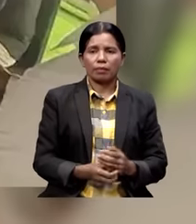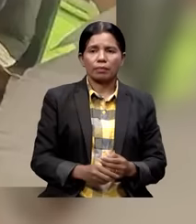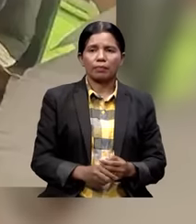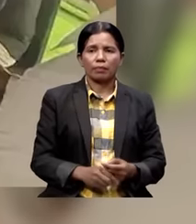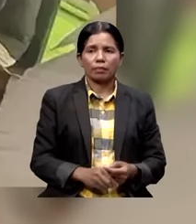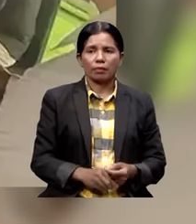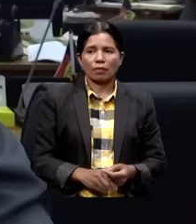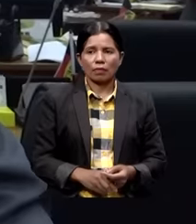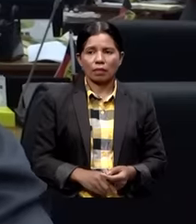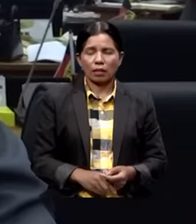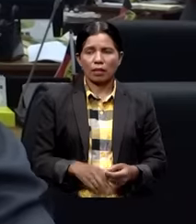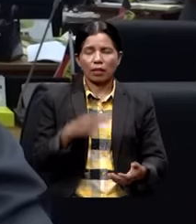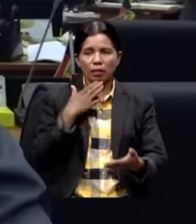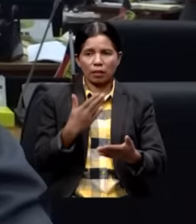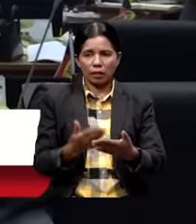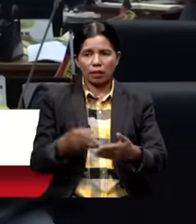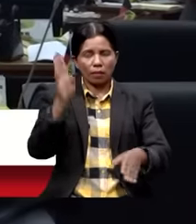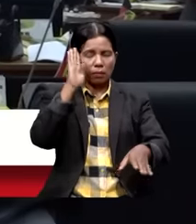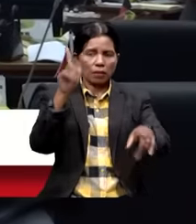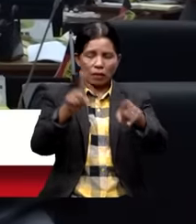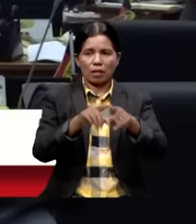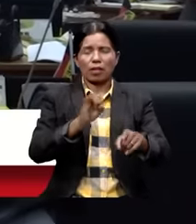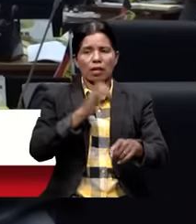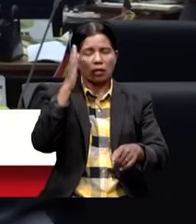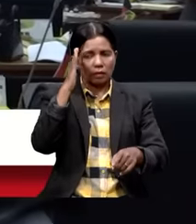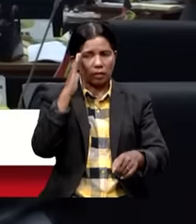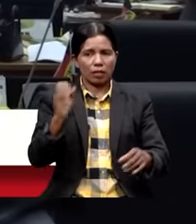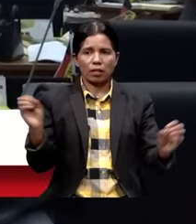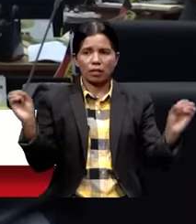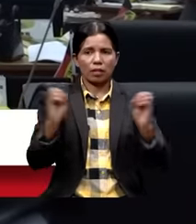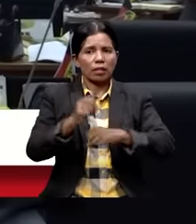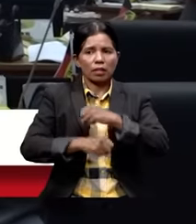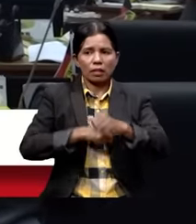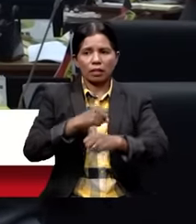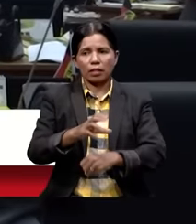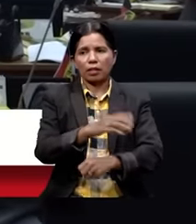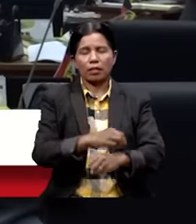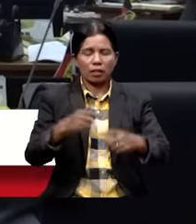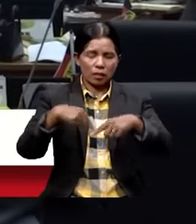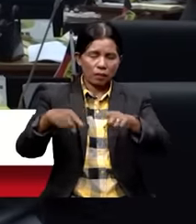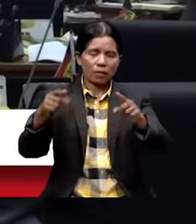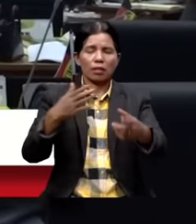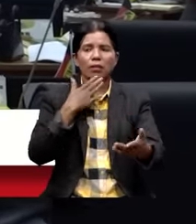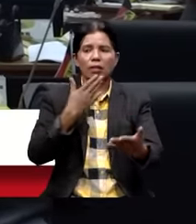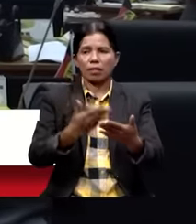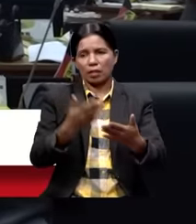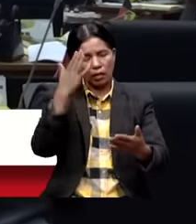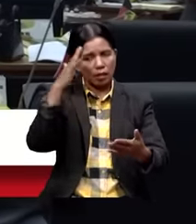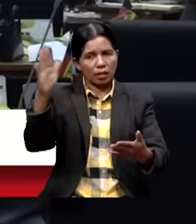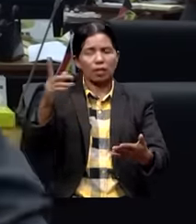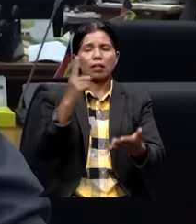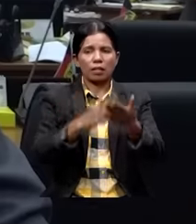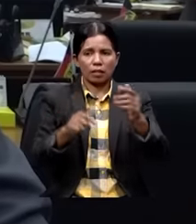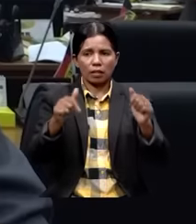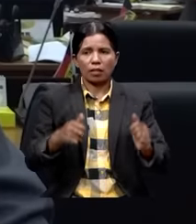é diak. Nem mau ali mate, né? O até, mas nem lá ter os ida, nem ia de urdia aquela. Nem lá tem cena mal passa ene.